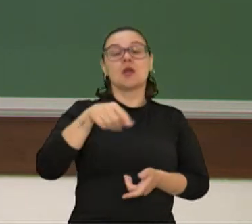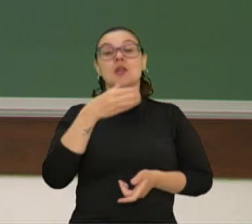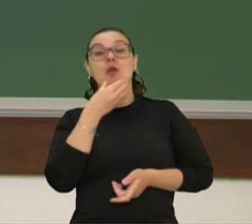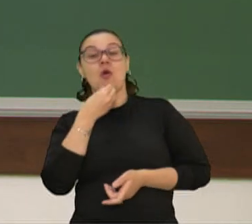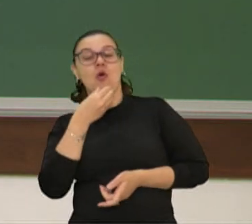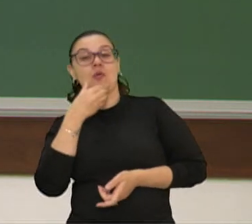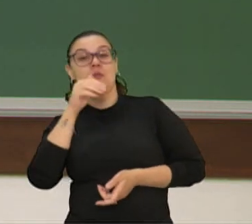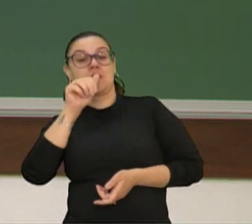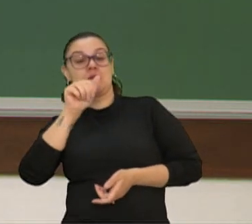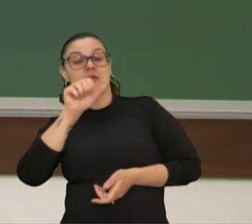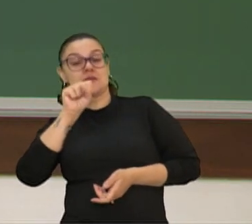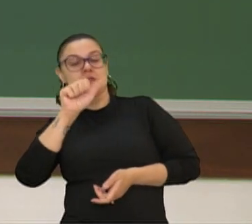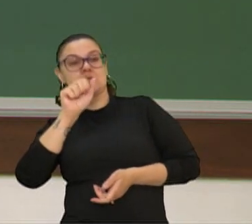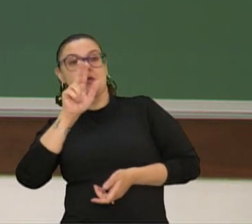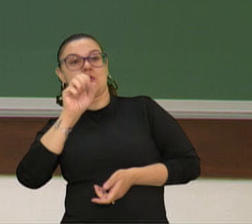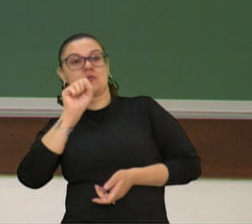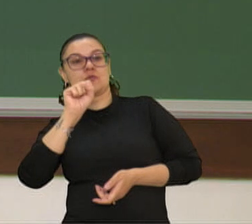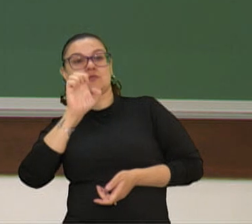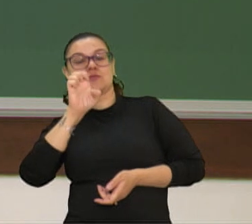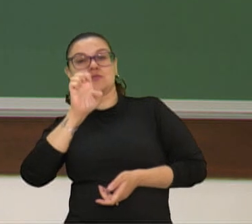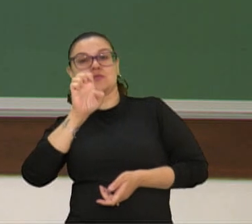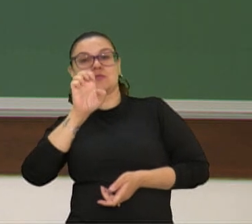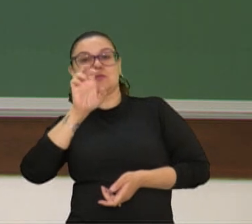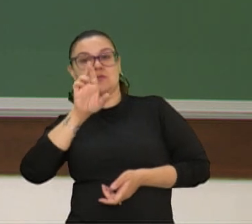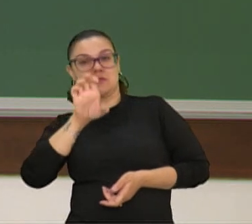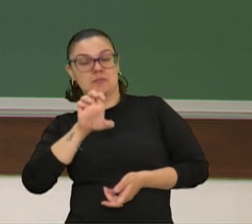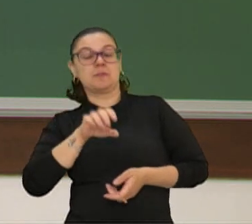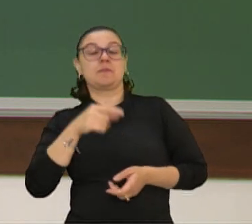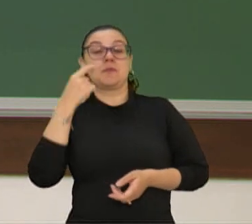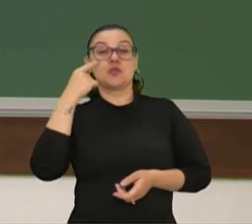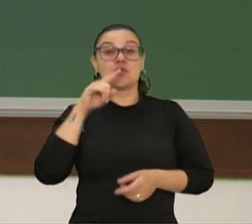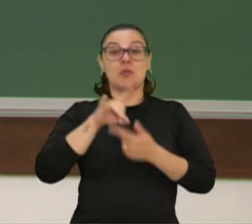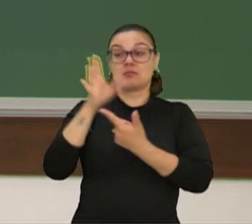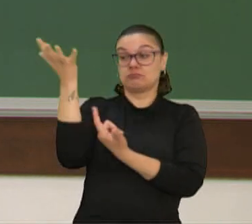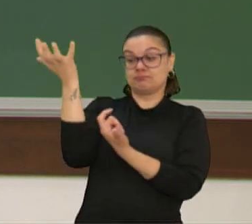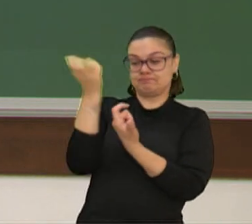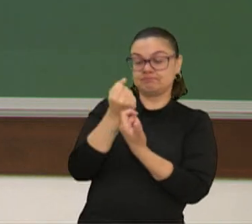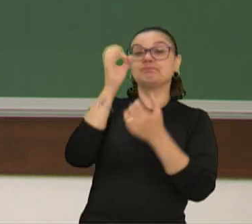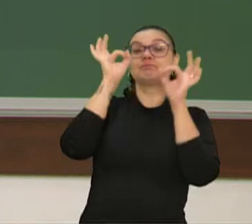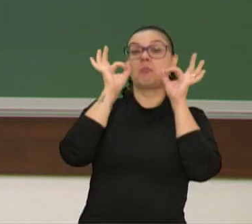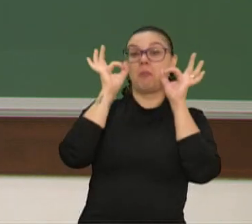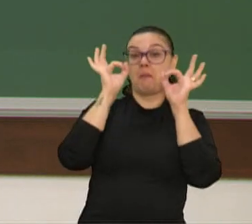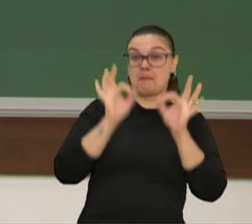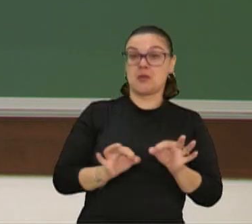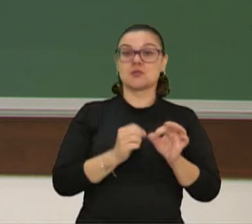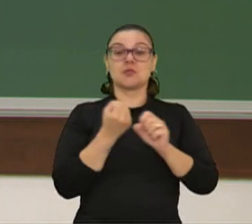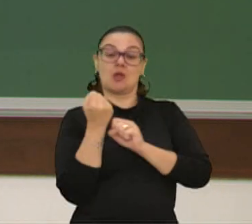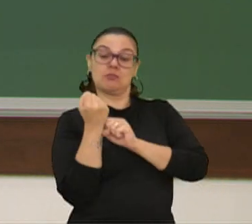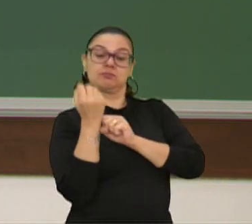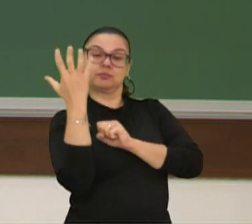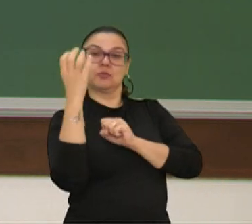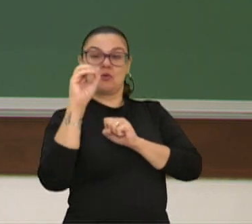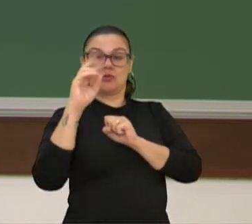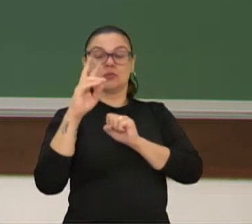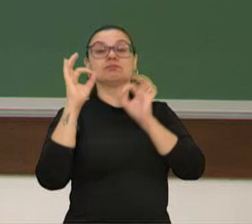Saussure, ele percebeu que as plantas elas absorvem o gás carbônico realmente e que elas liberam o gás